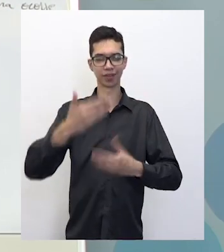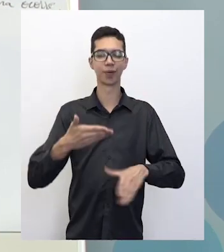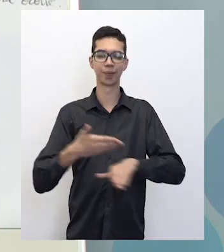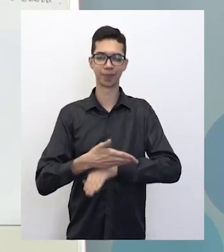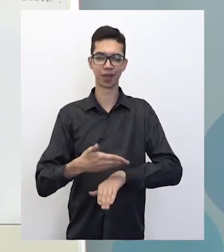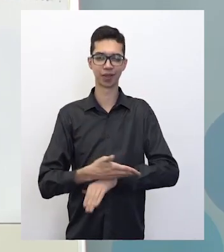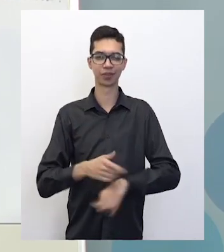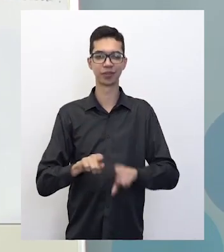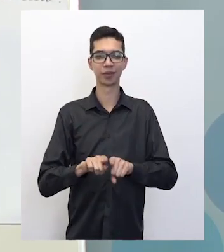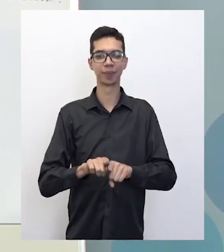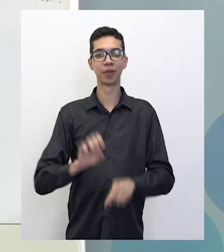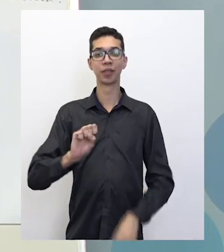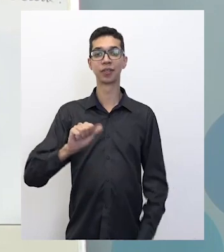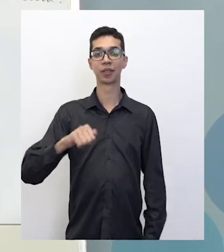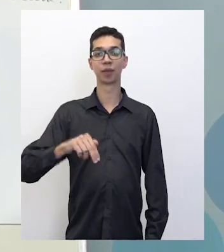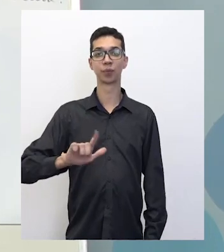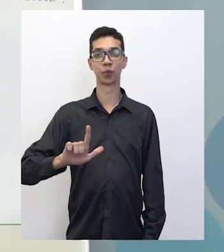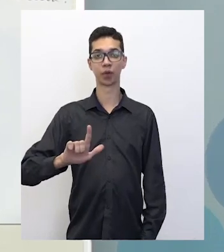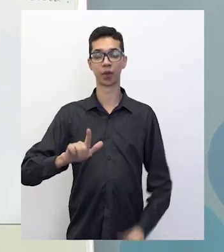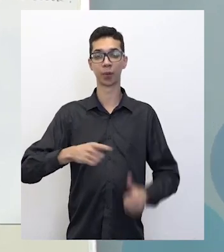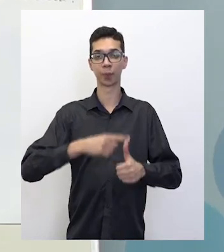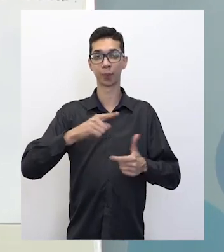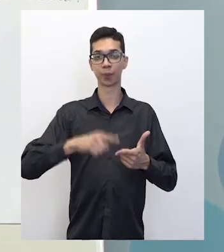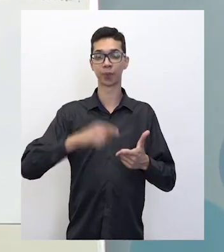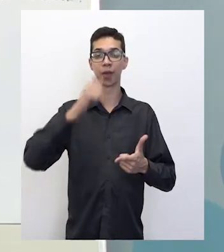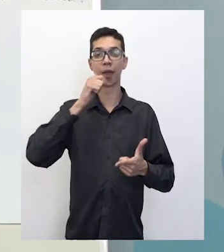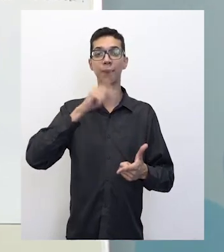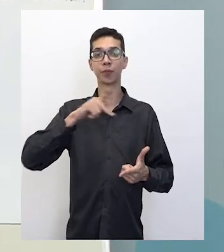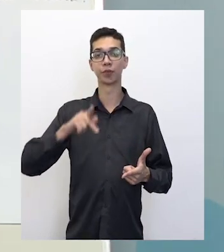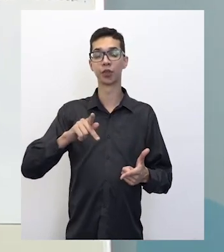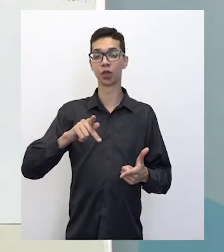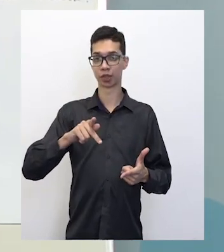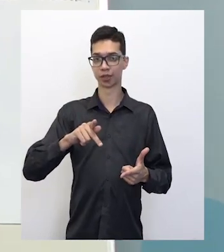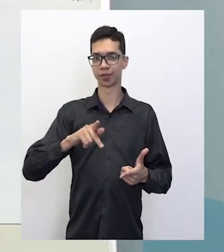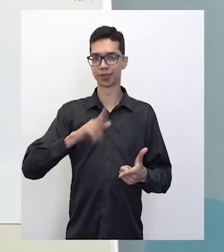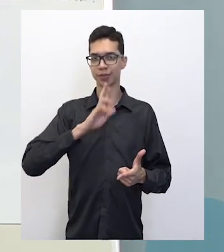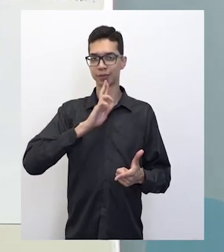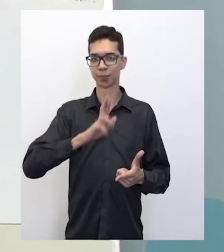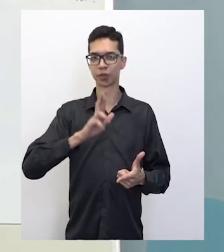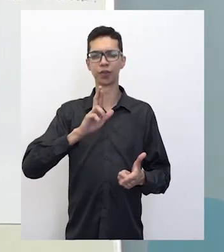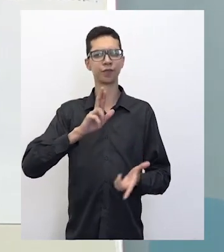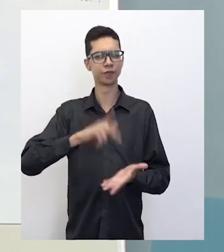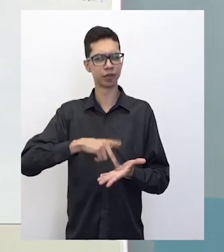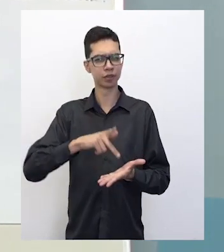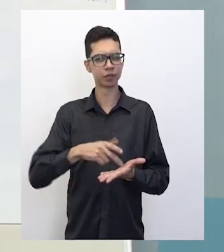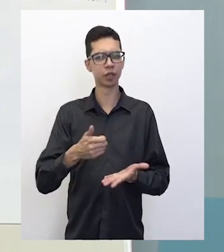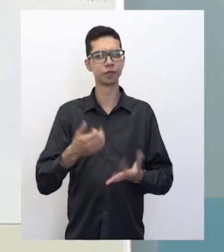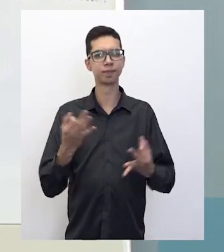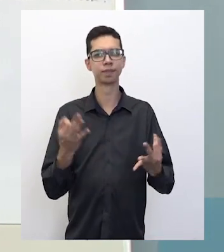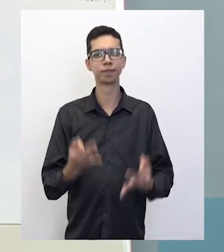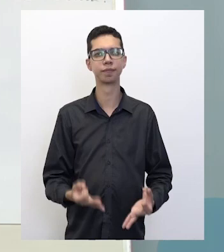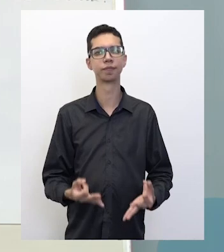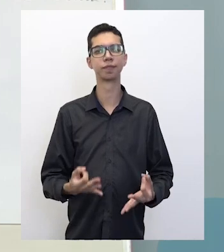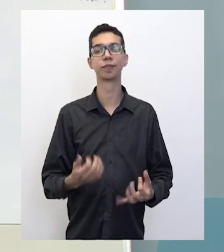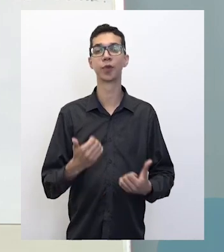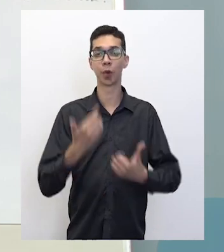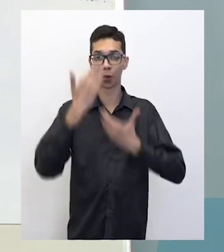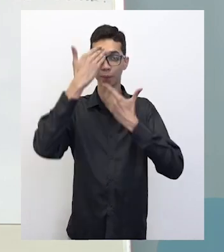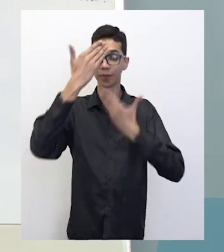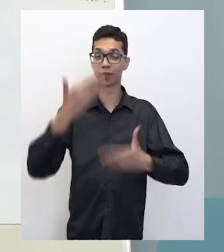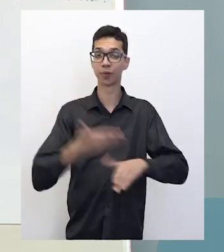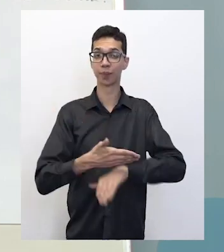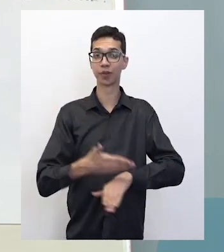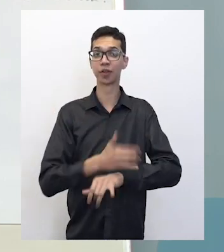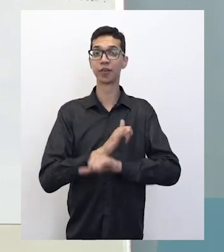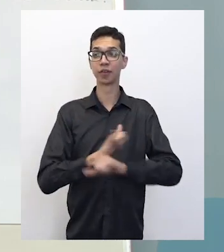O Samuel e a professora, né, que responderam tão prontamente, com tanta propriedade, obrigada a participação de vocês, falaram